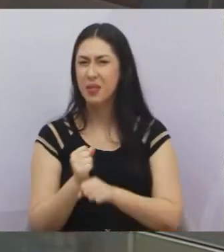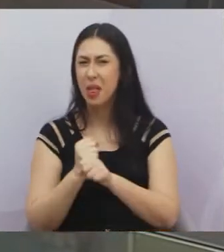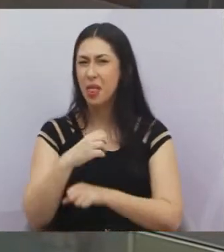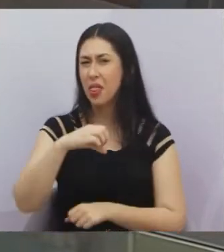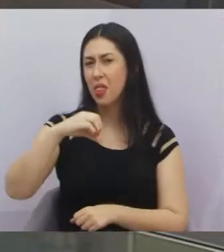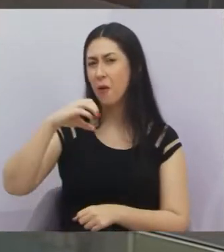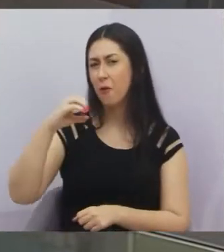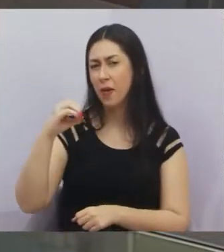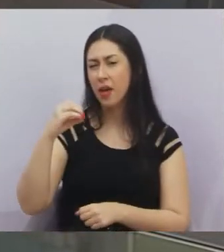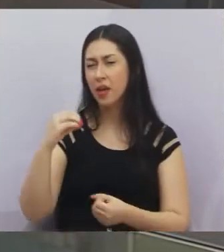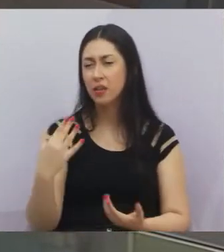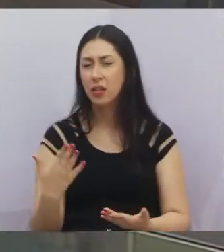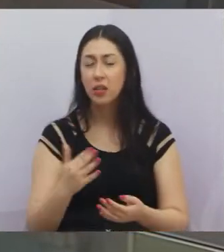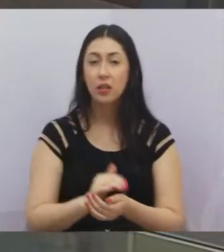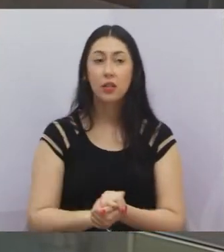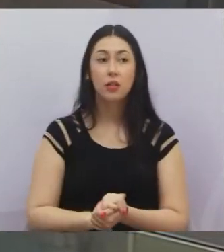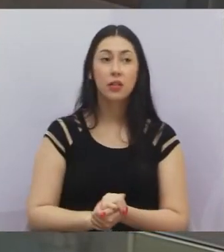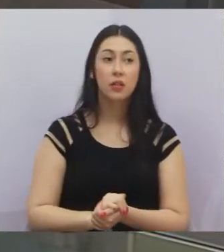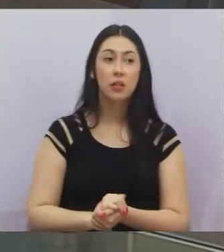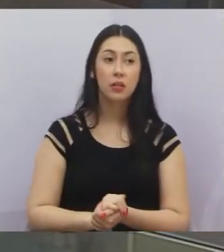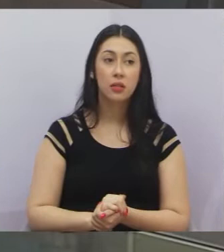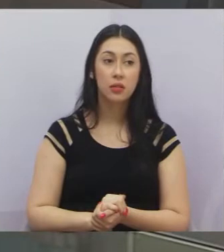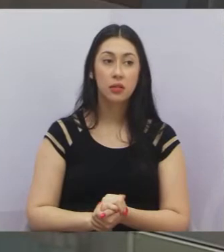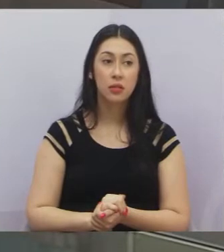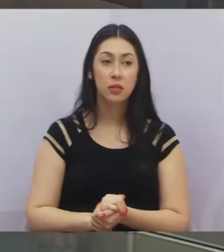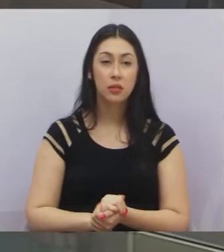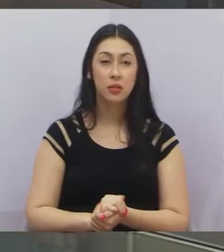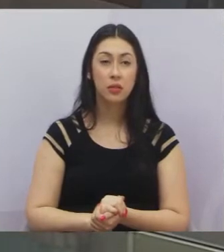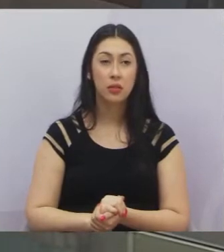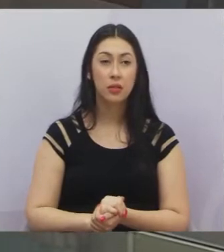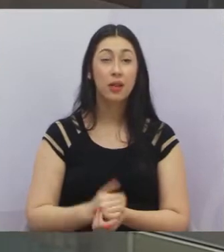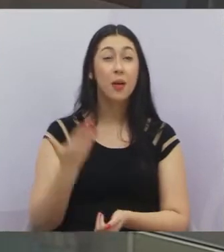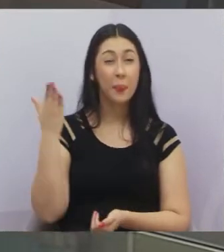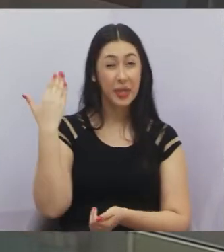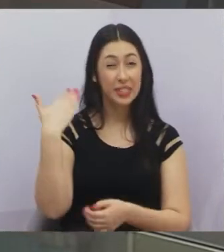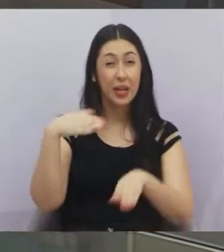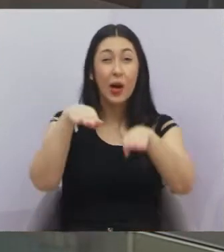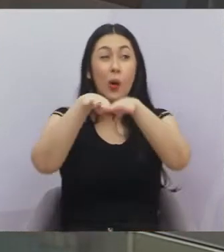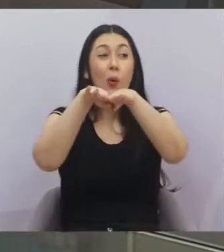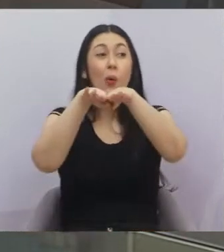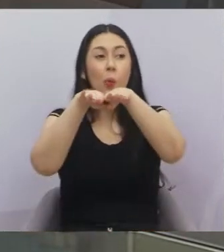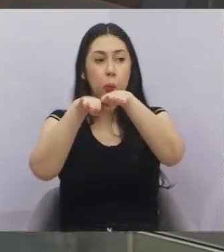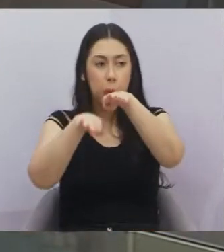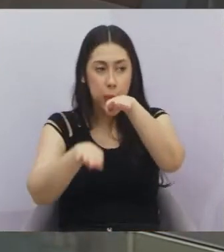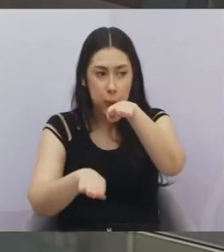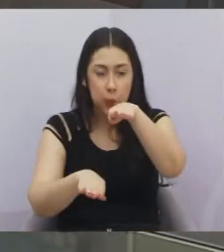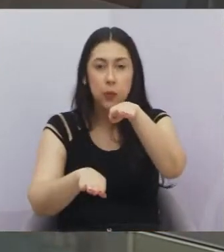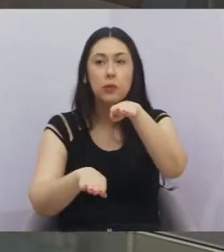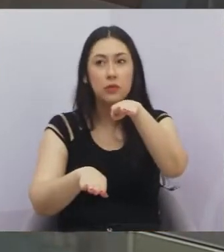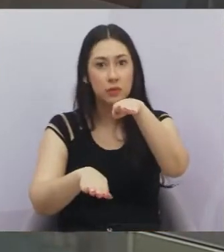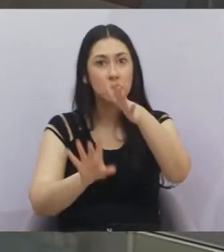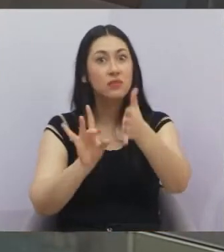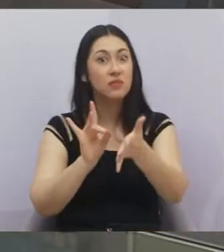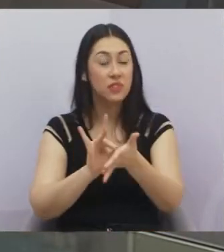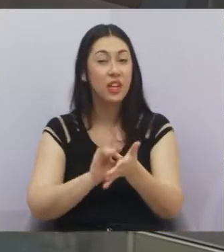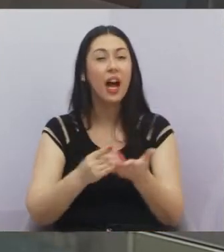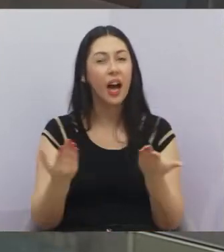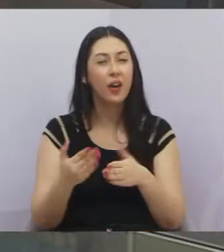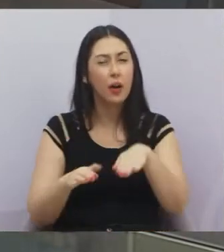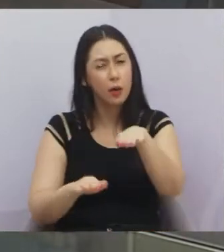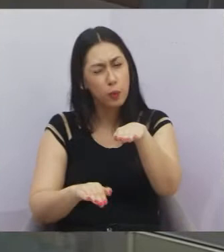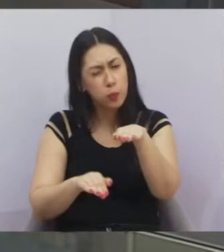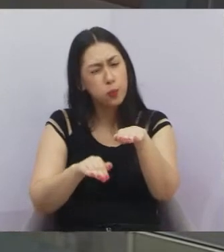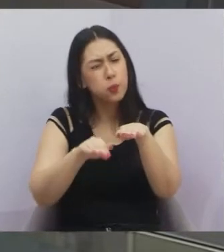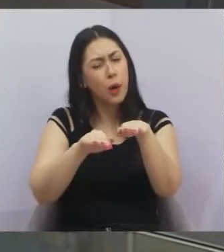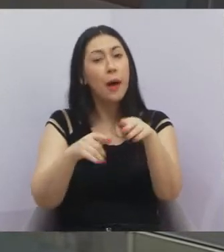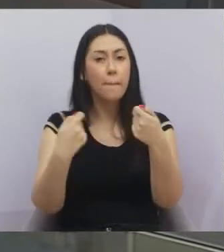onde essa questão, né, da ascensão racial realmente era muito mais complicada. Hoje eu acho que melhorou bastante